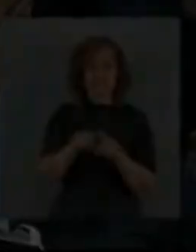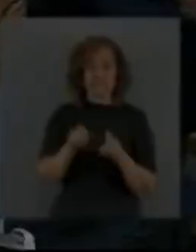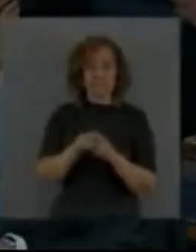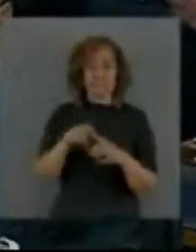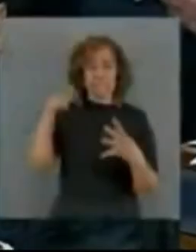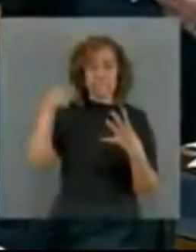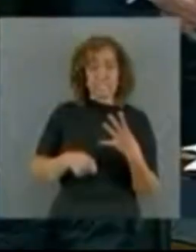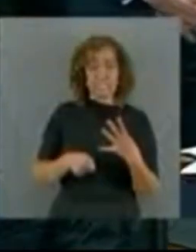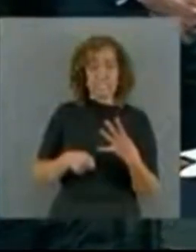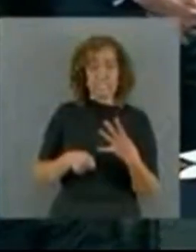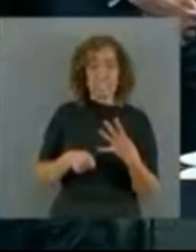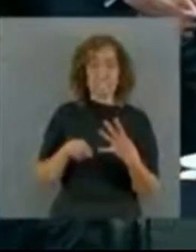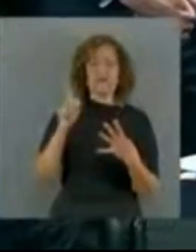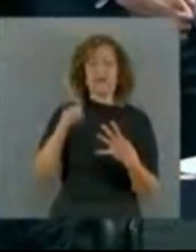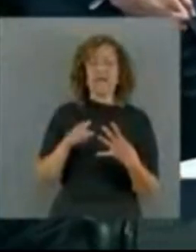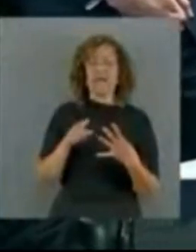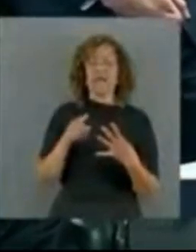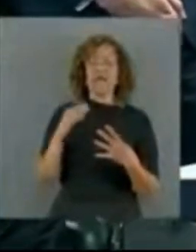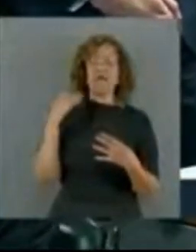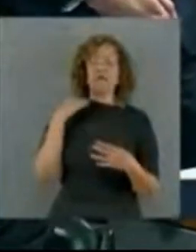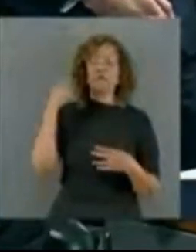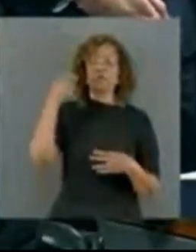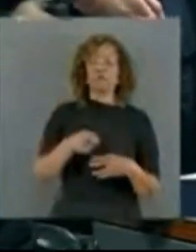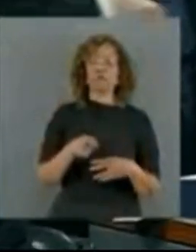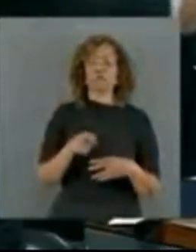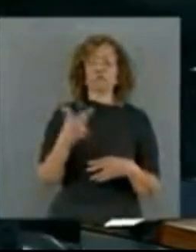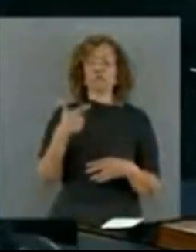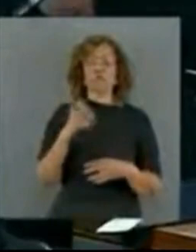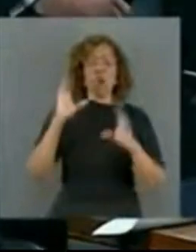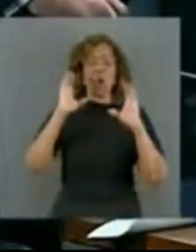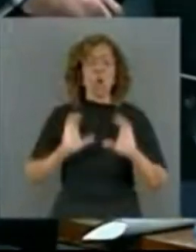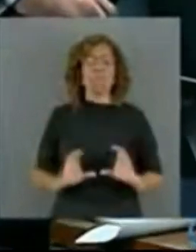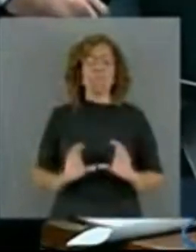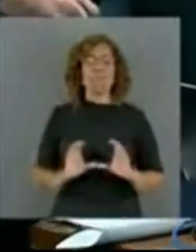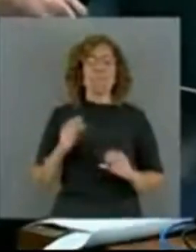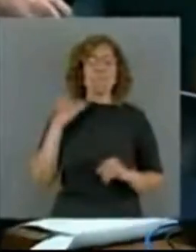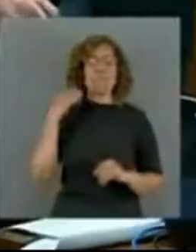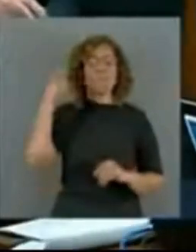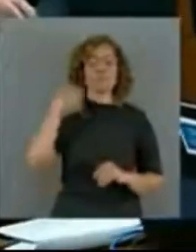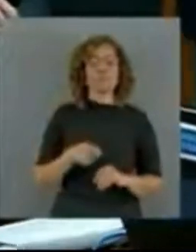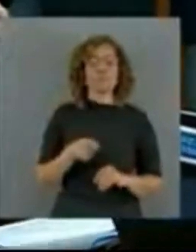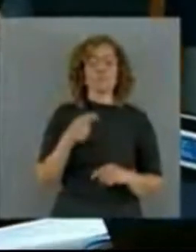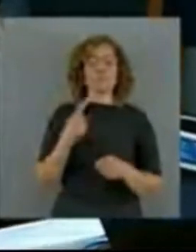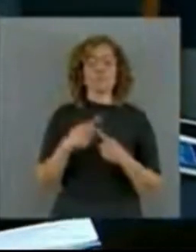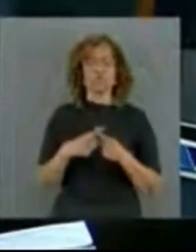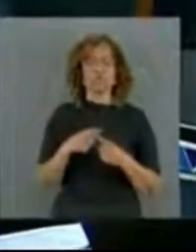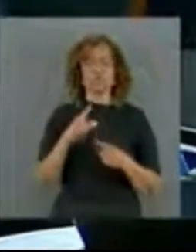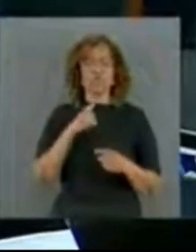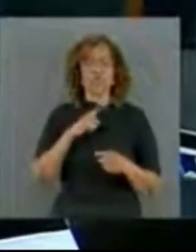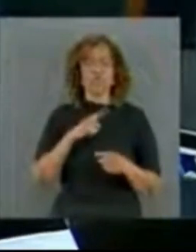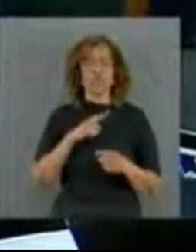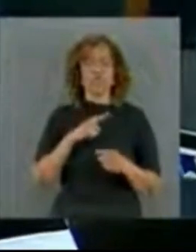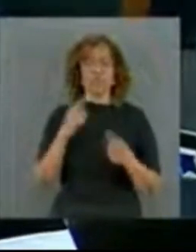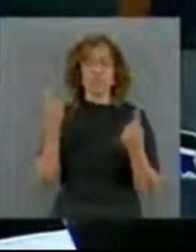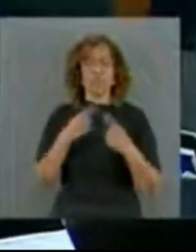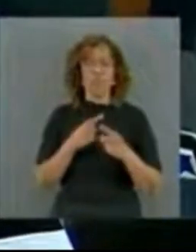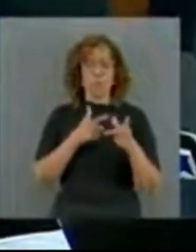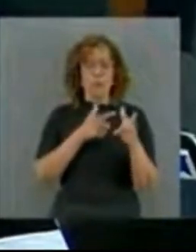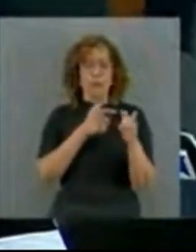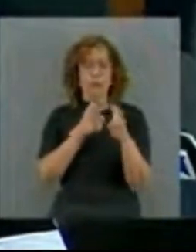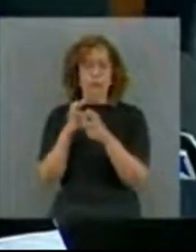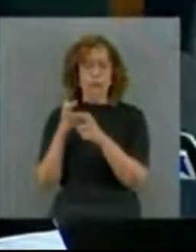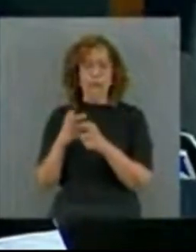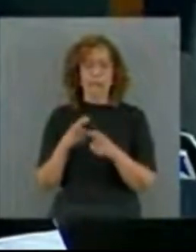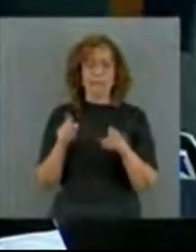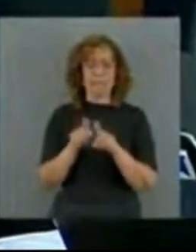foi esses dois juiz que não soube suportar como juiz ele violou o princípio de paridade de armas ele virou